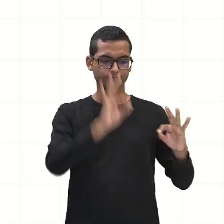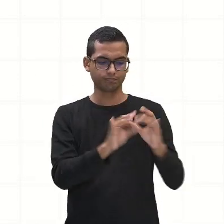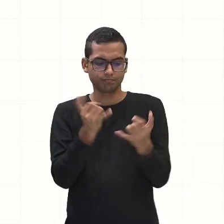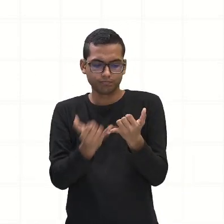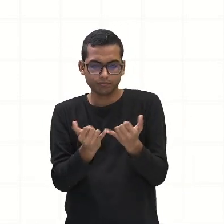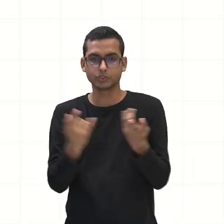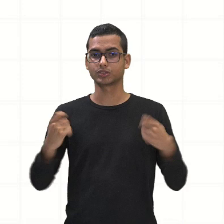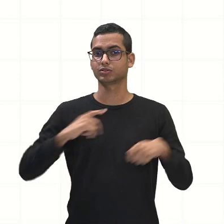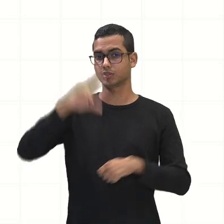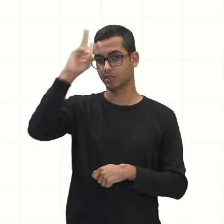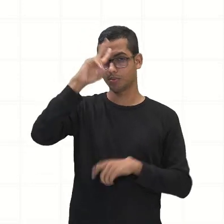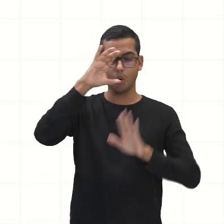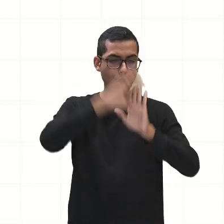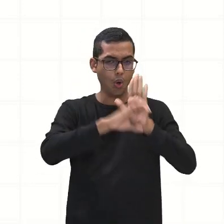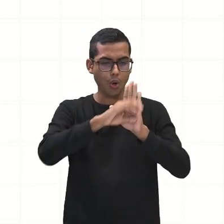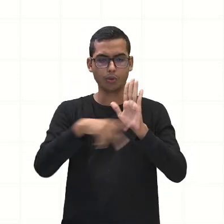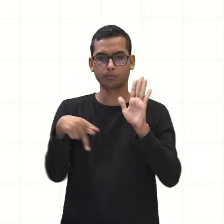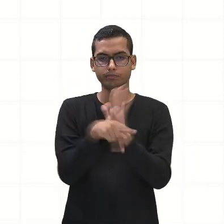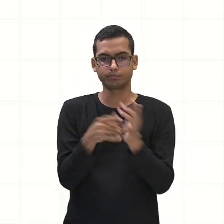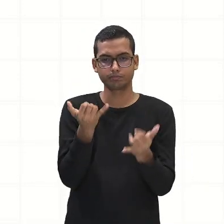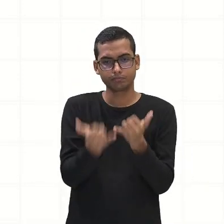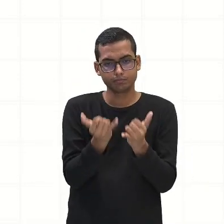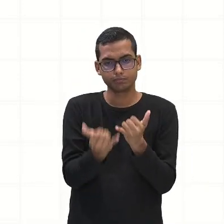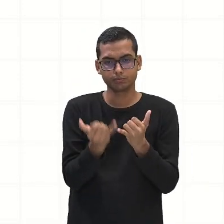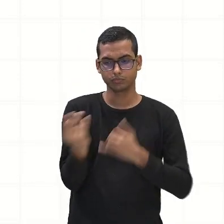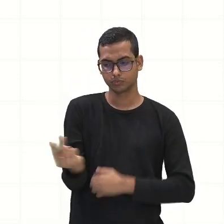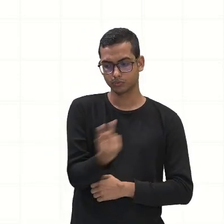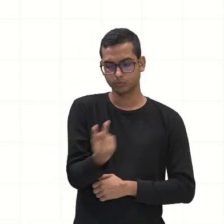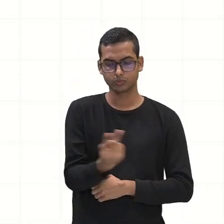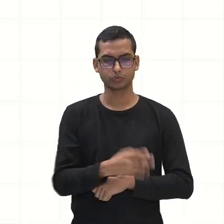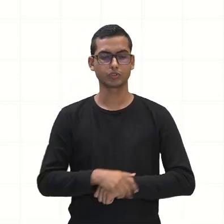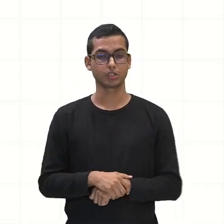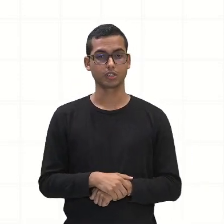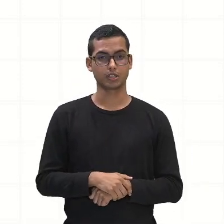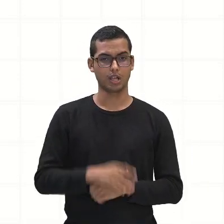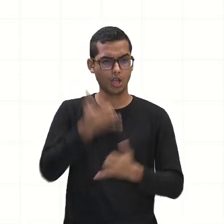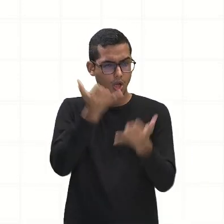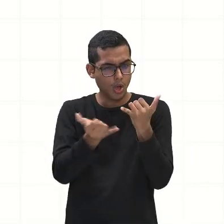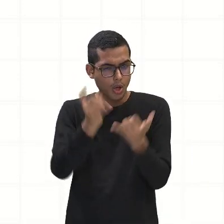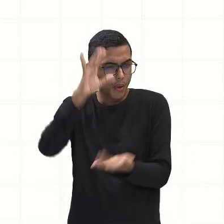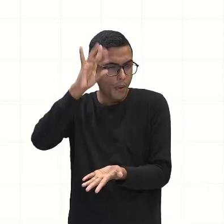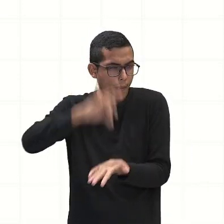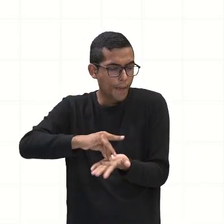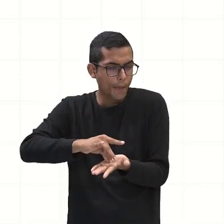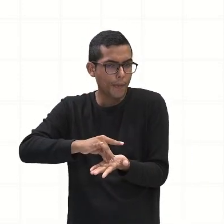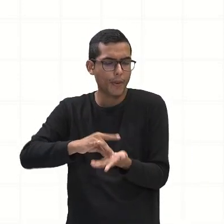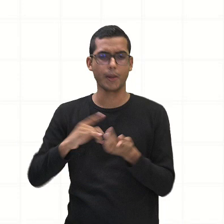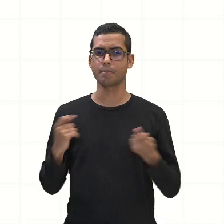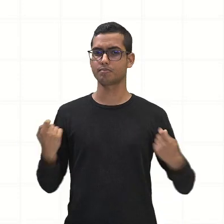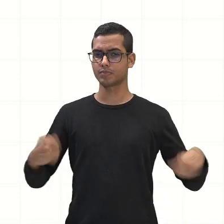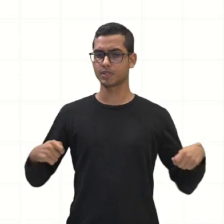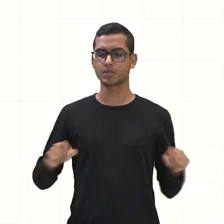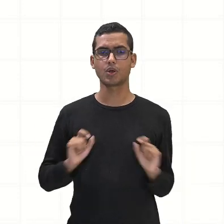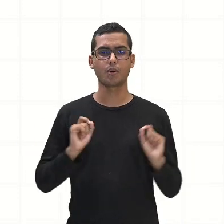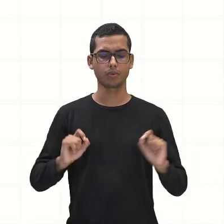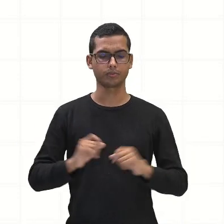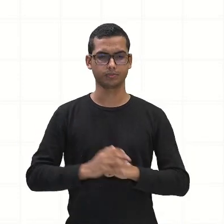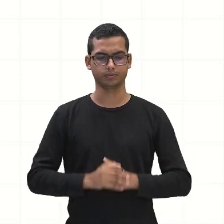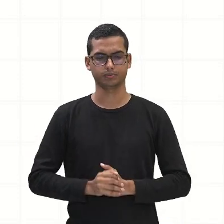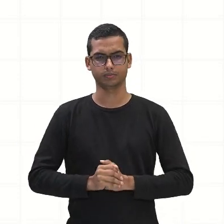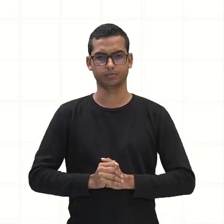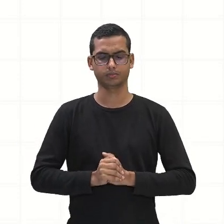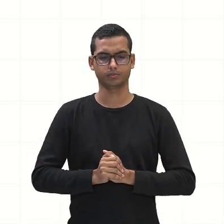triângulos. Para que dois triângulos sejam semelhantes, o que é que eu vou ter? Eu tenho que ter, a gente